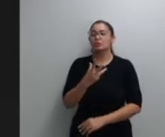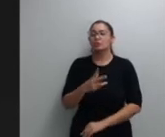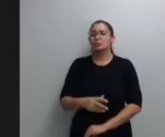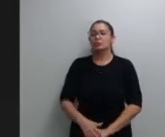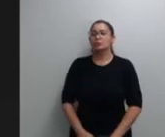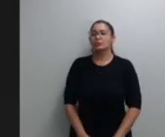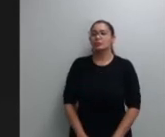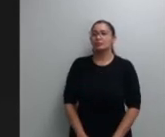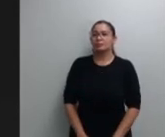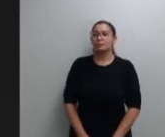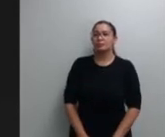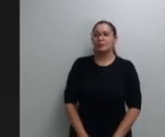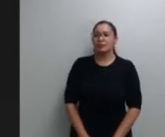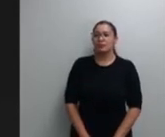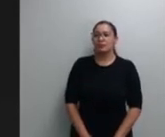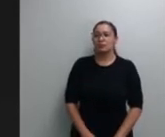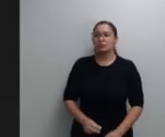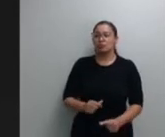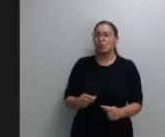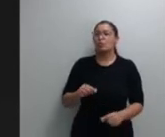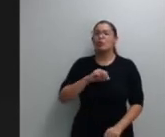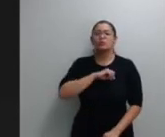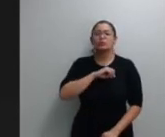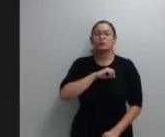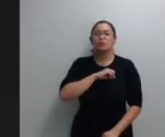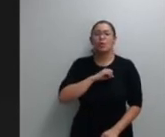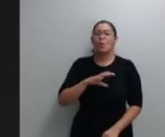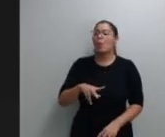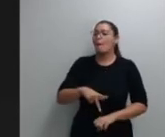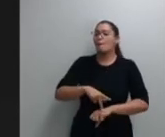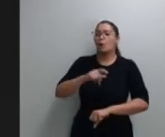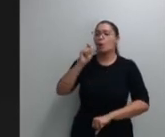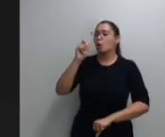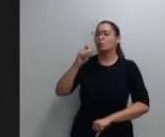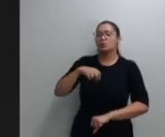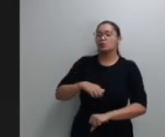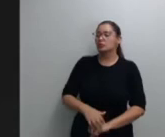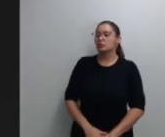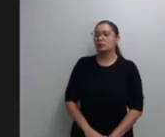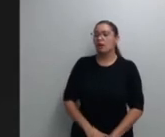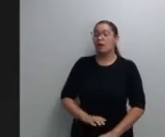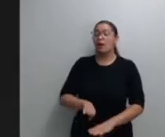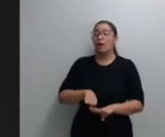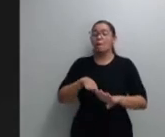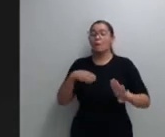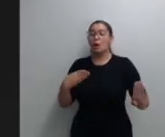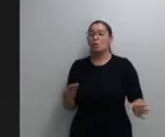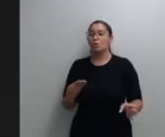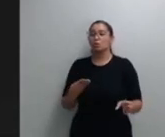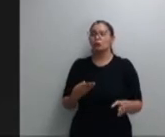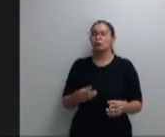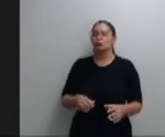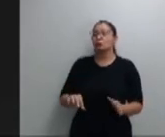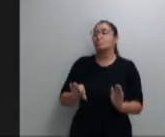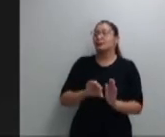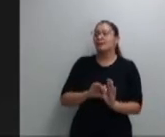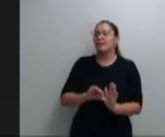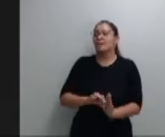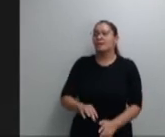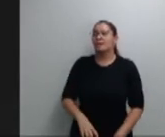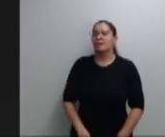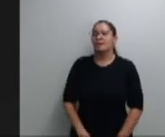de contagem de títulos de pós-graduação após a abertura da fase de títulos e da